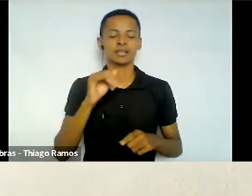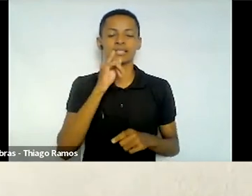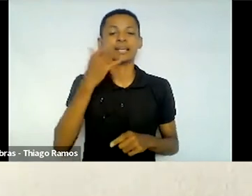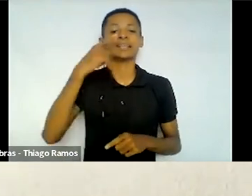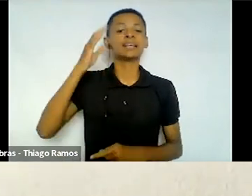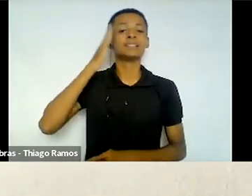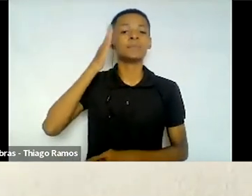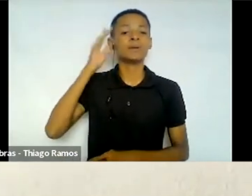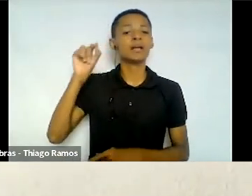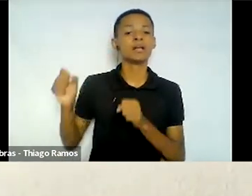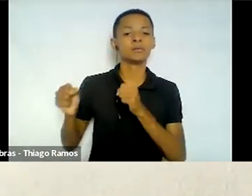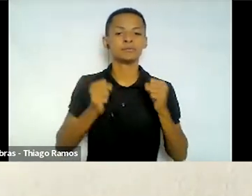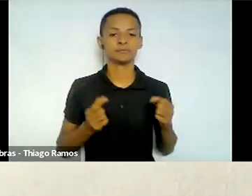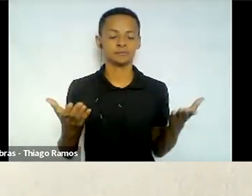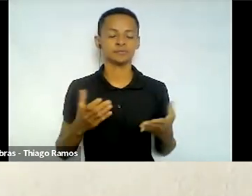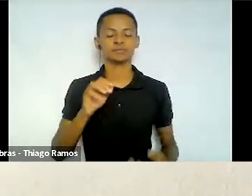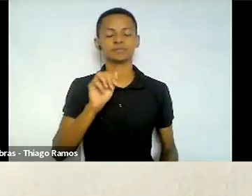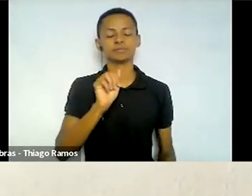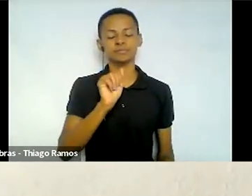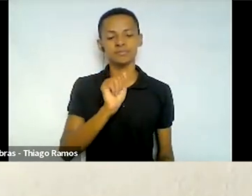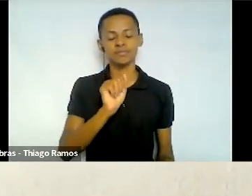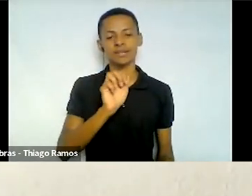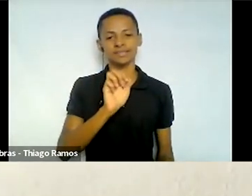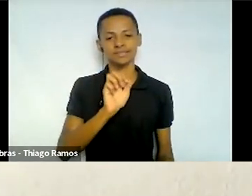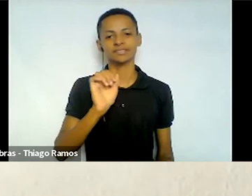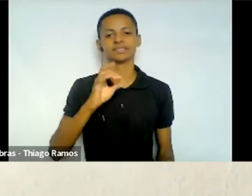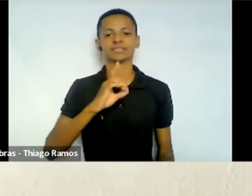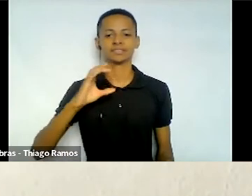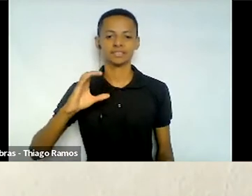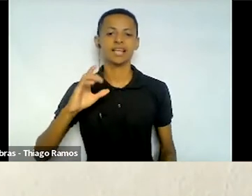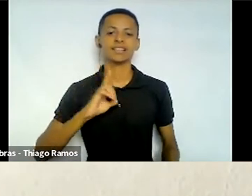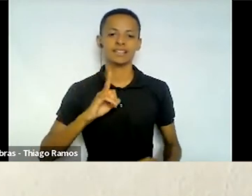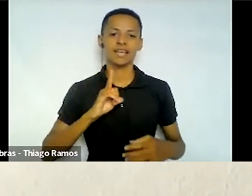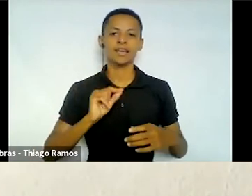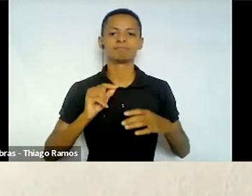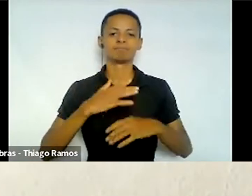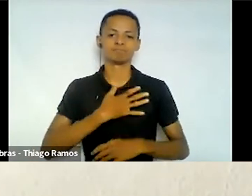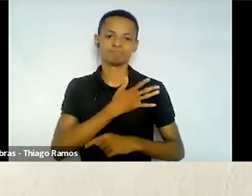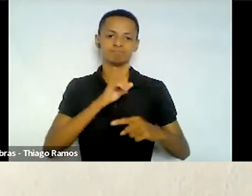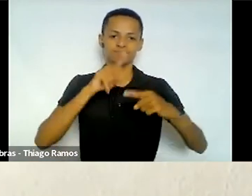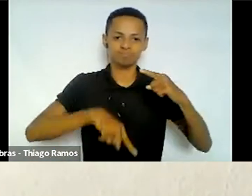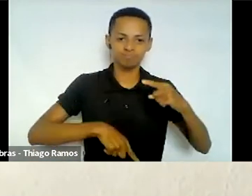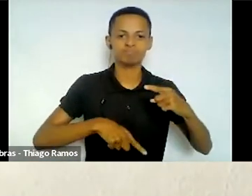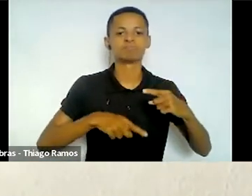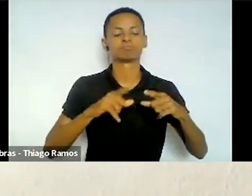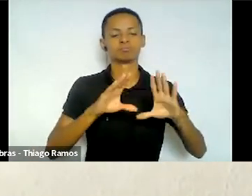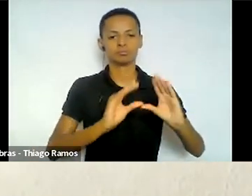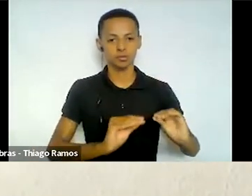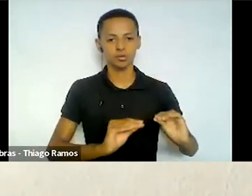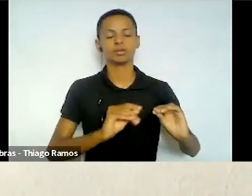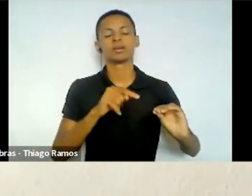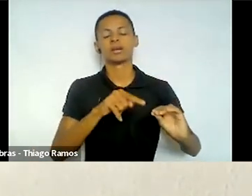é que hoje a EBC, por exemplo, sofre grande censura, né, dos militares. Está sendo presidida por militares. Que momento é esse que a